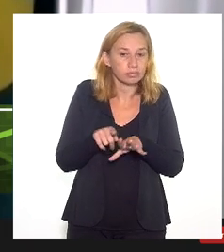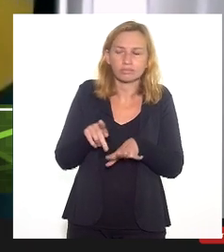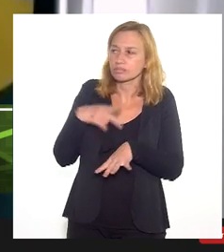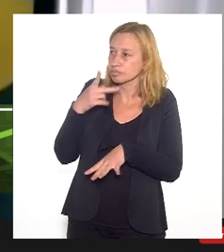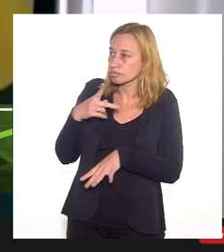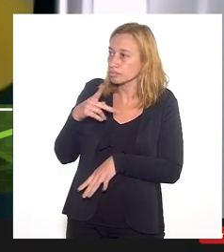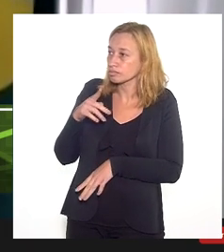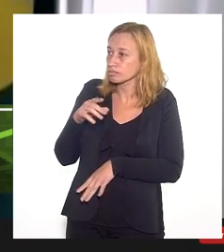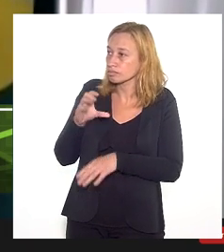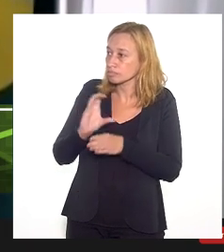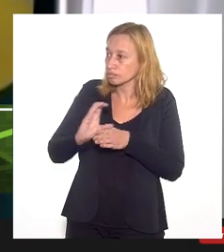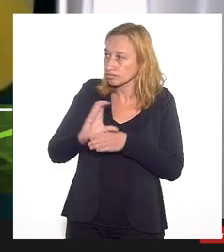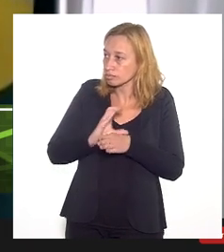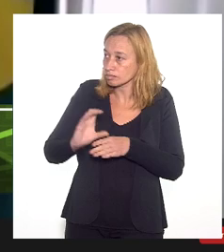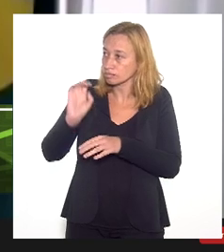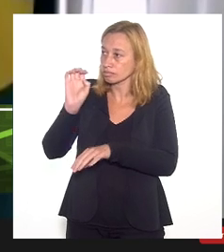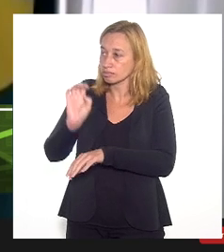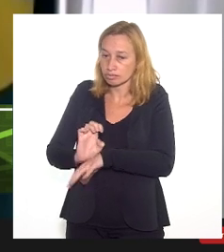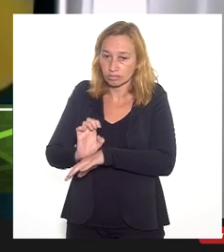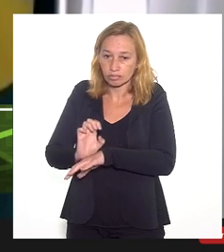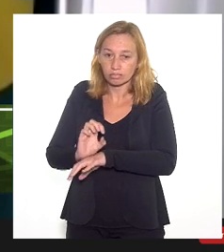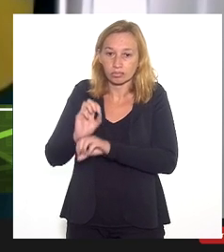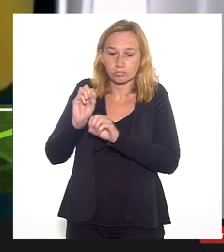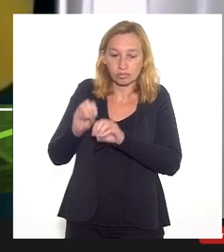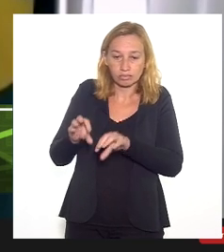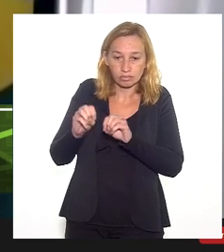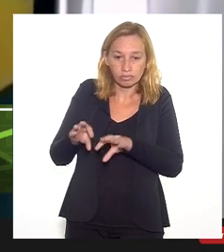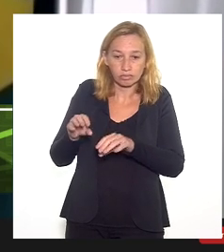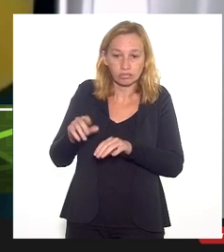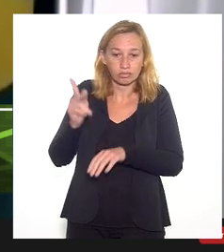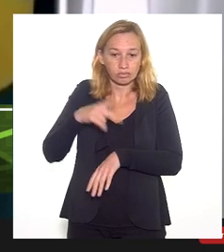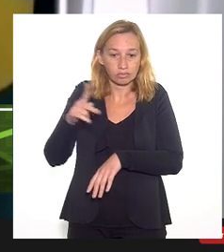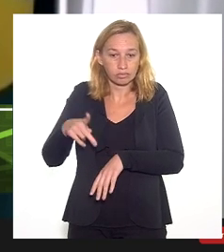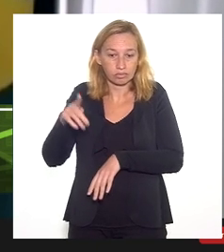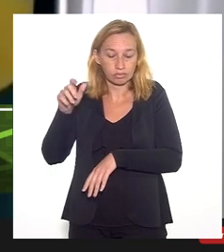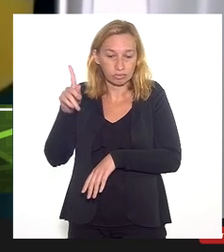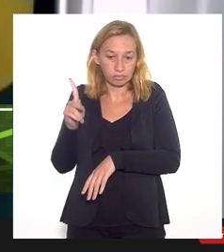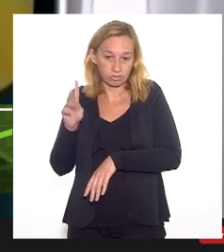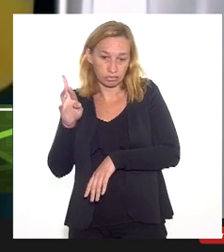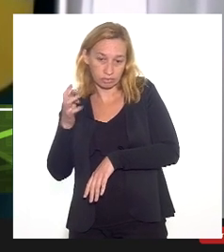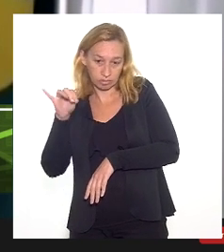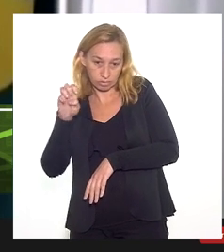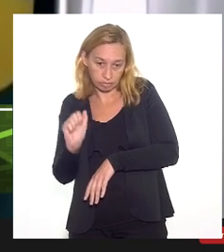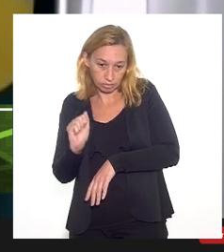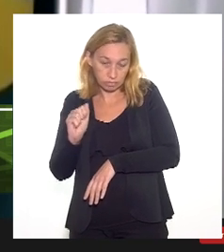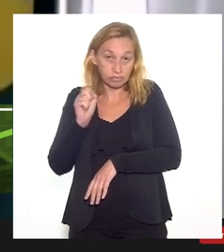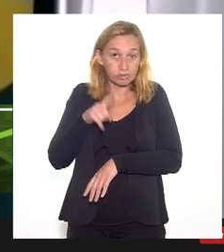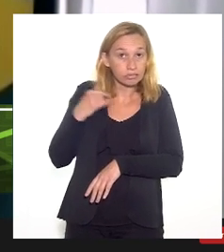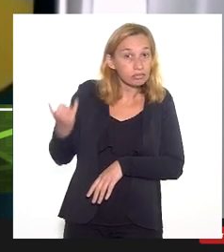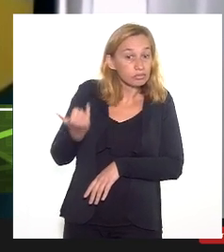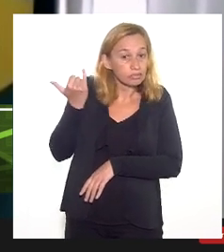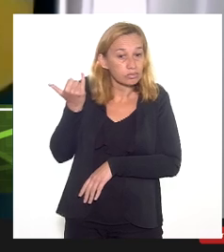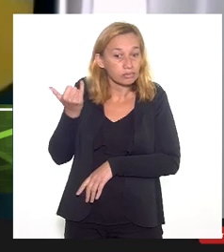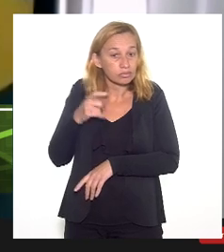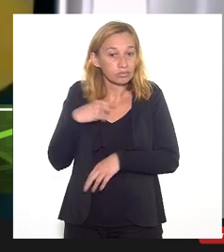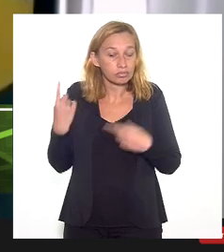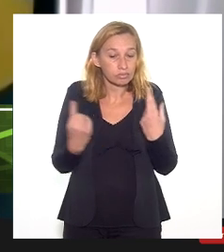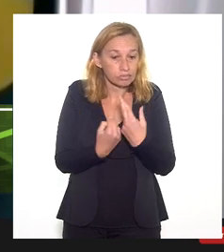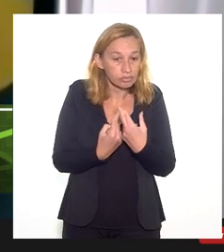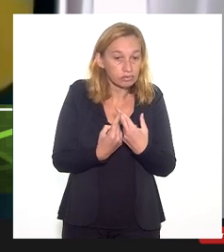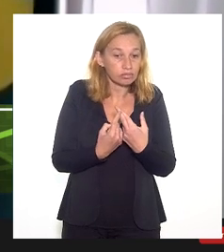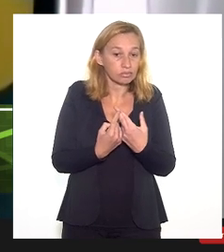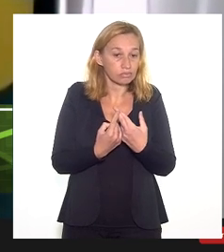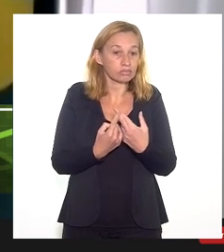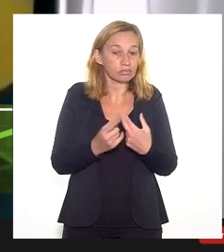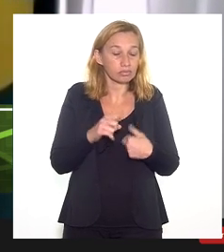conselheira estadual de educação e professora Ana Karina Brenner que eu acho muito importante porque nessas audiências que nós temos